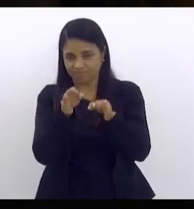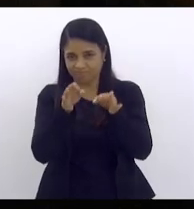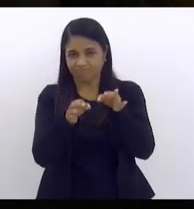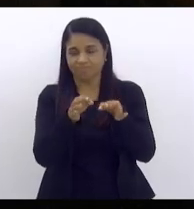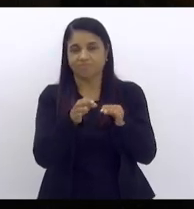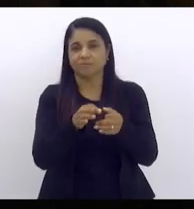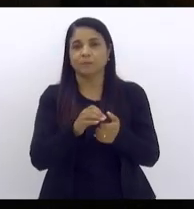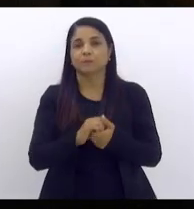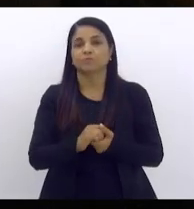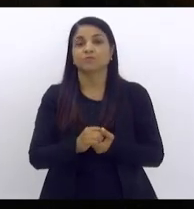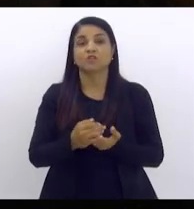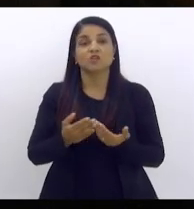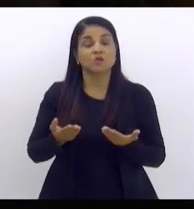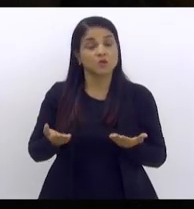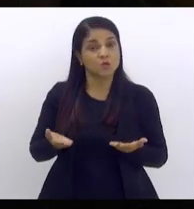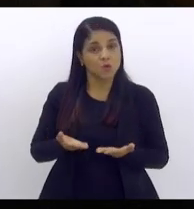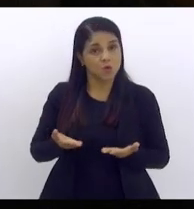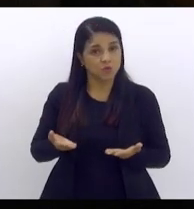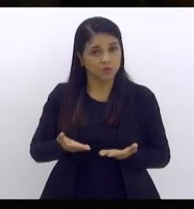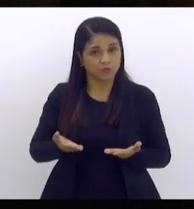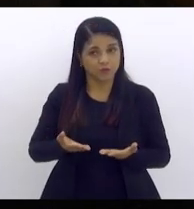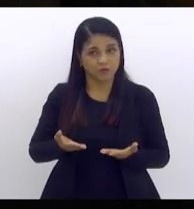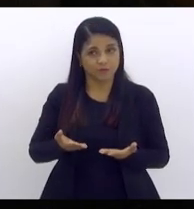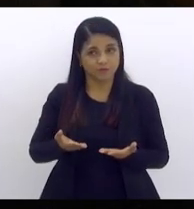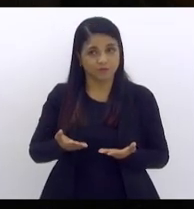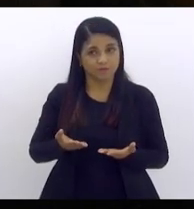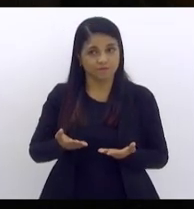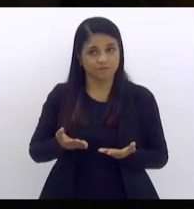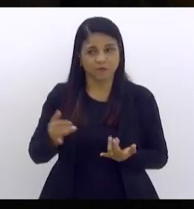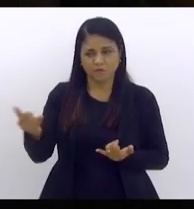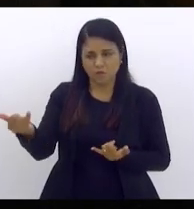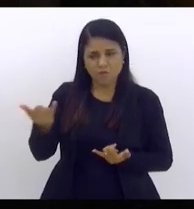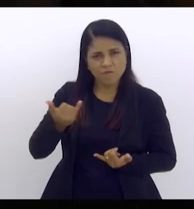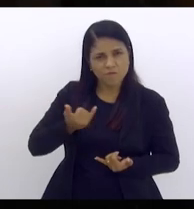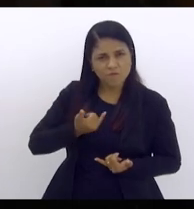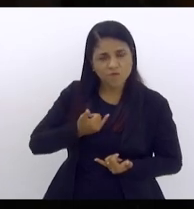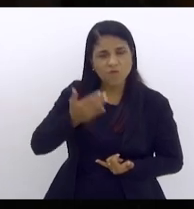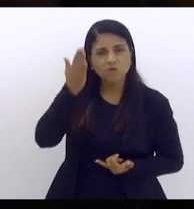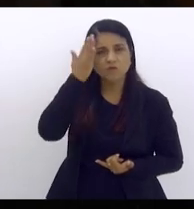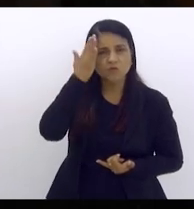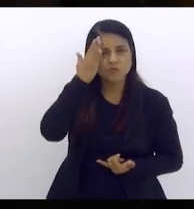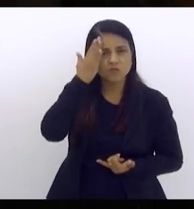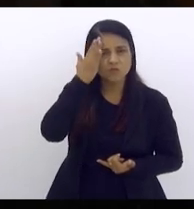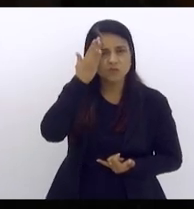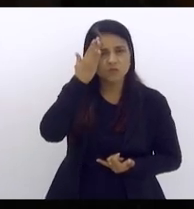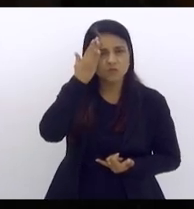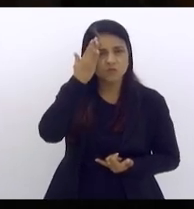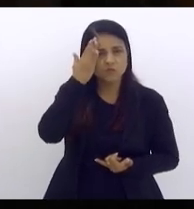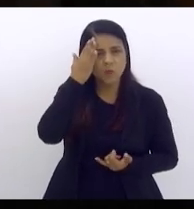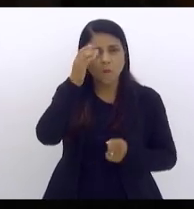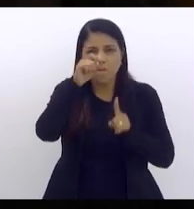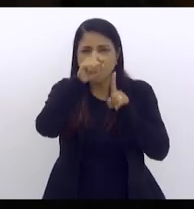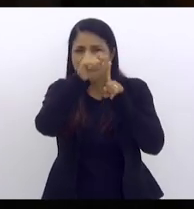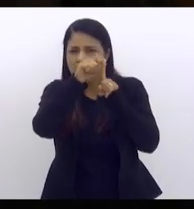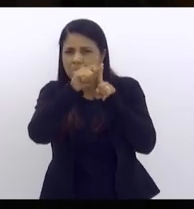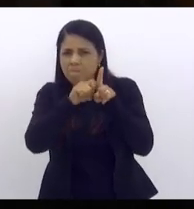E soube hoje que isso teria acontecido no mês de